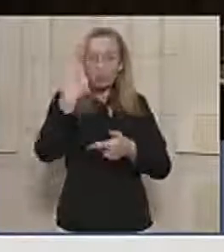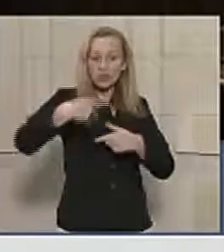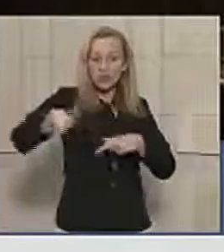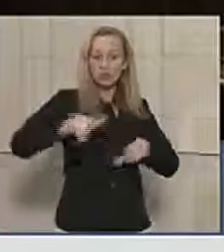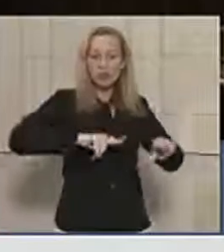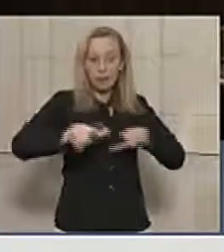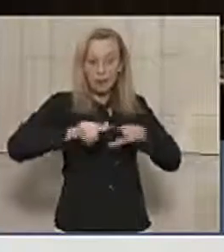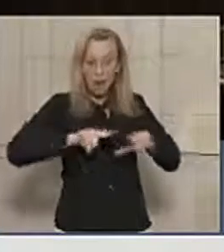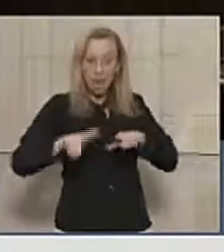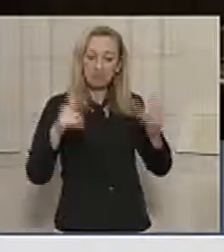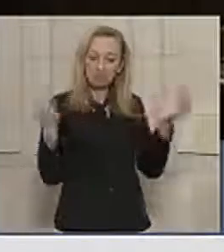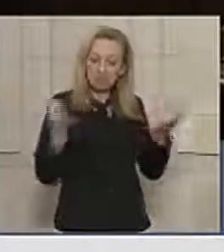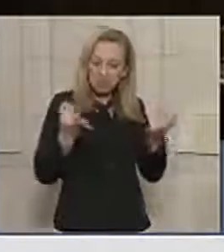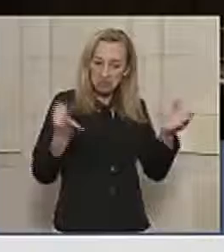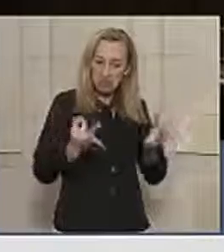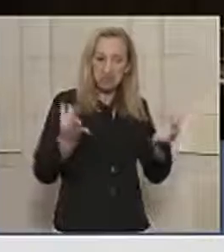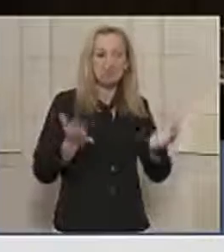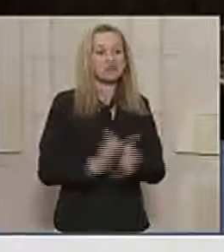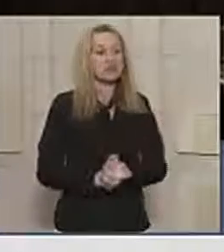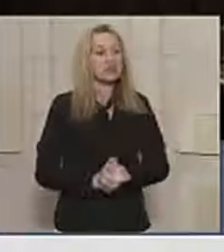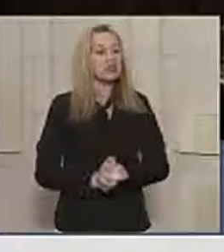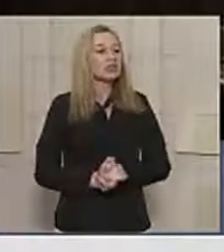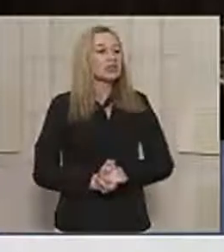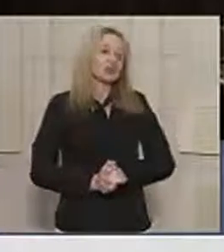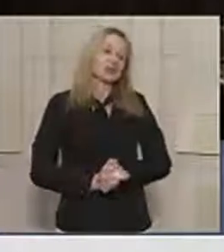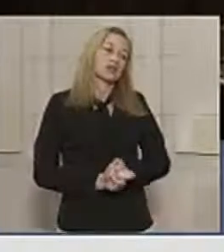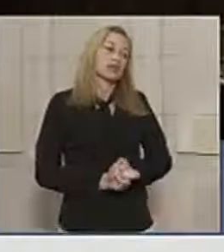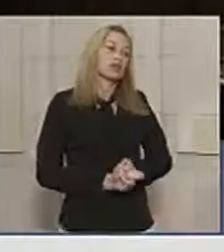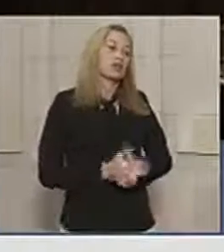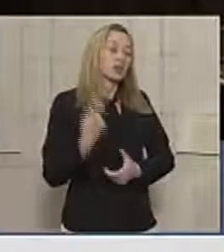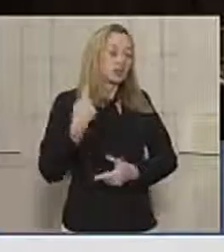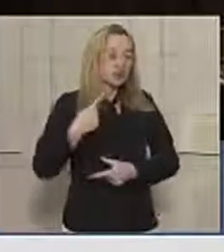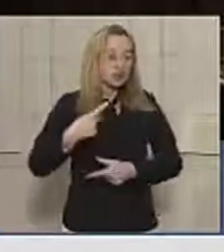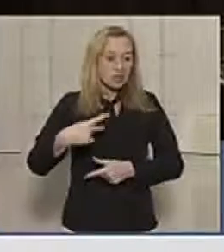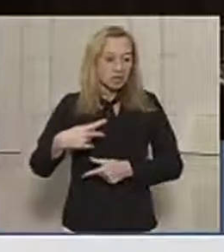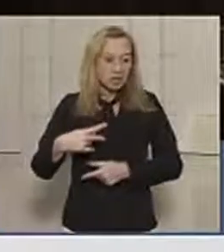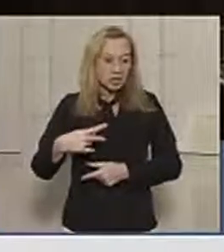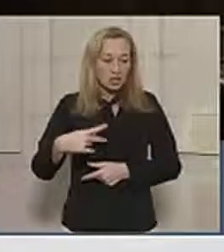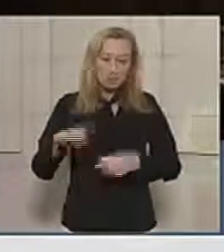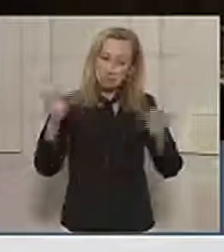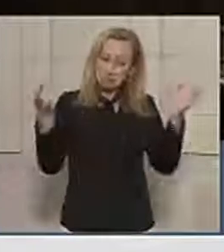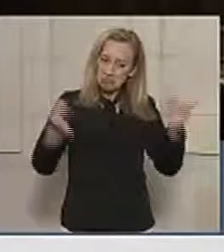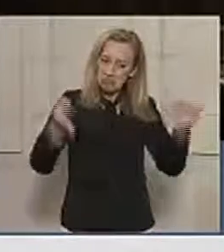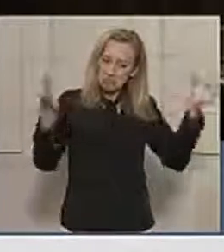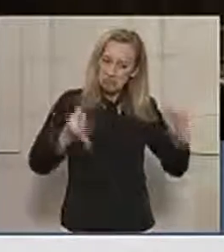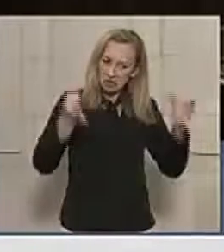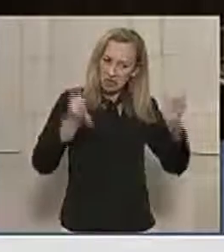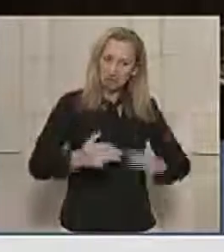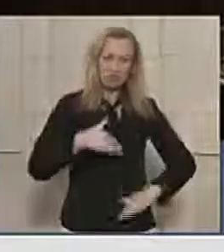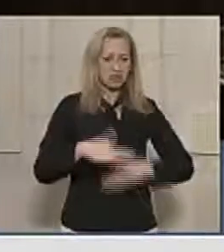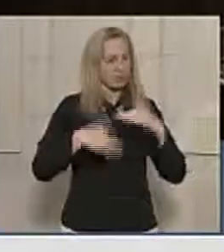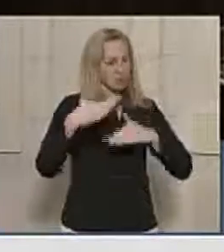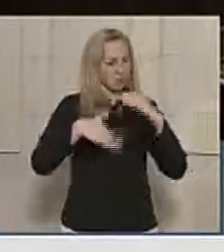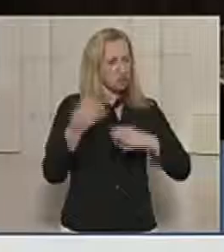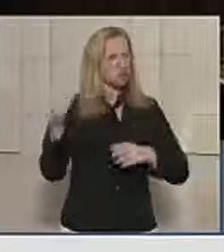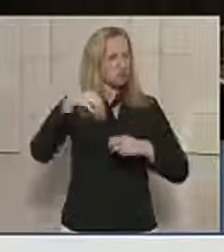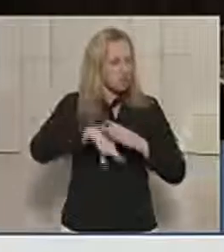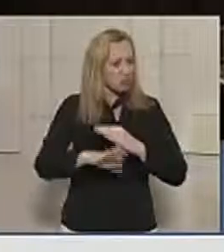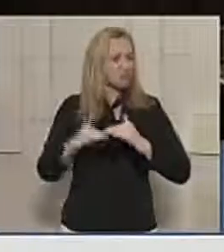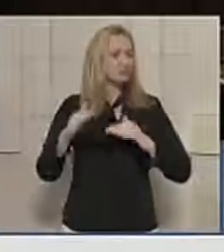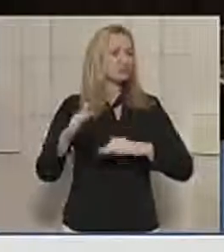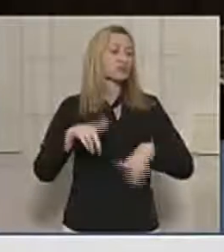esses servidores terem empregado a sua atuação, eficiência e qualidade. Só